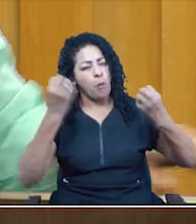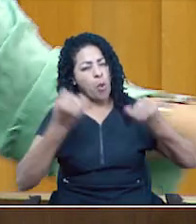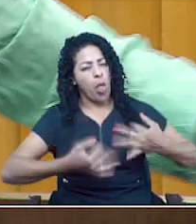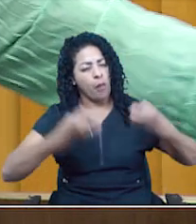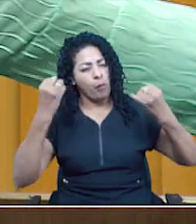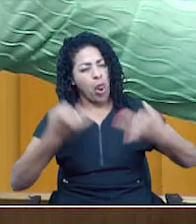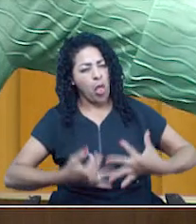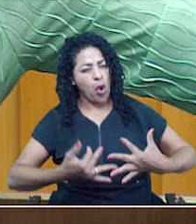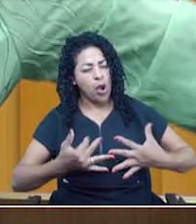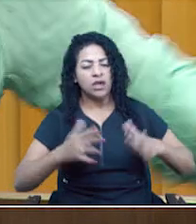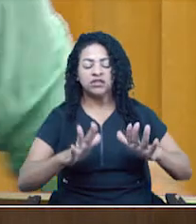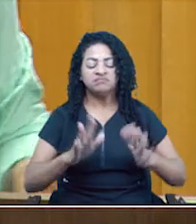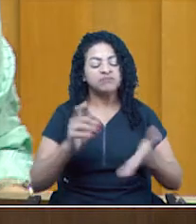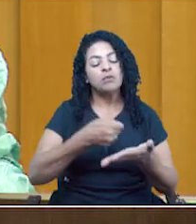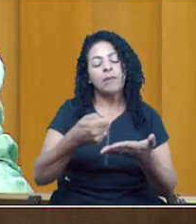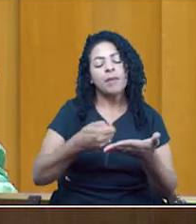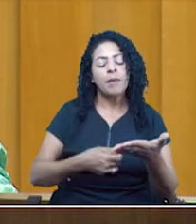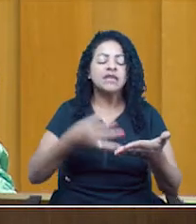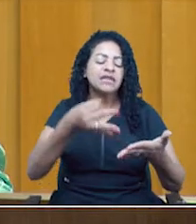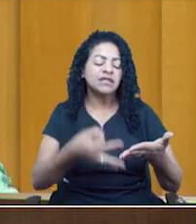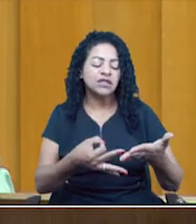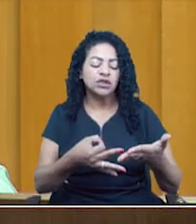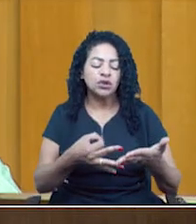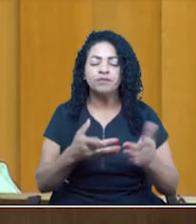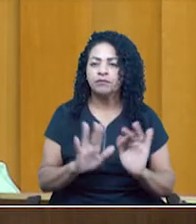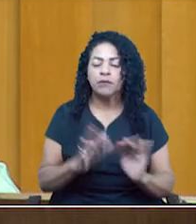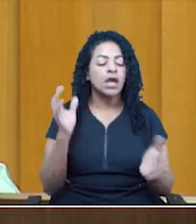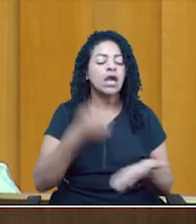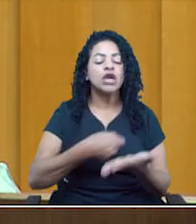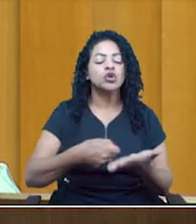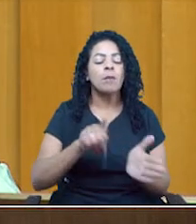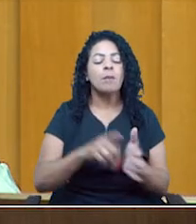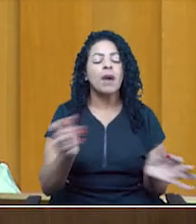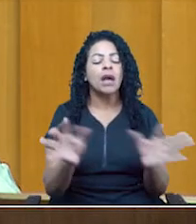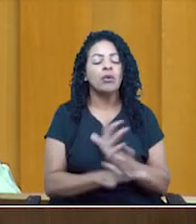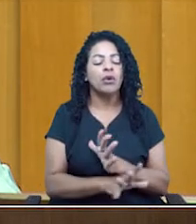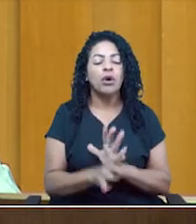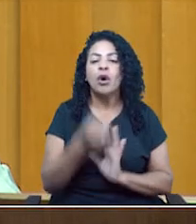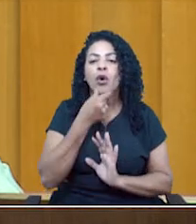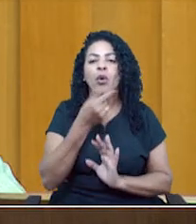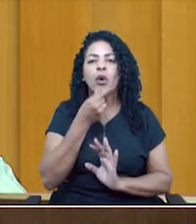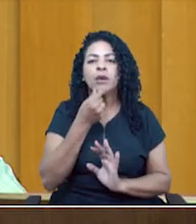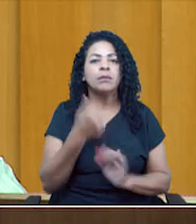O empregado perguntou para o advogado dele, doutor, eu ganhei ou perdi?